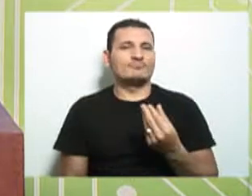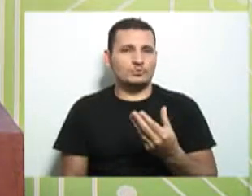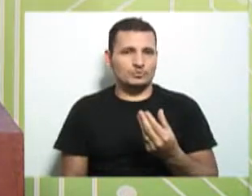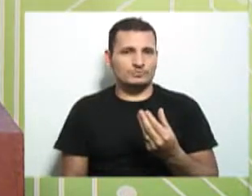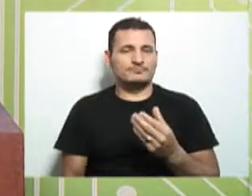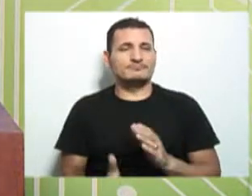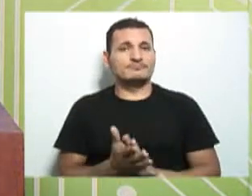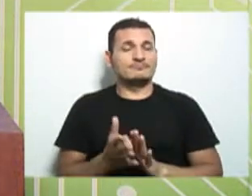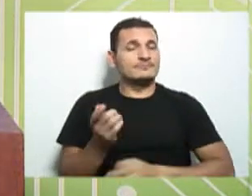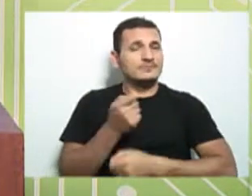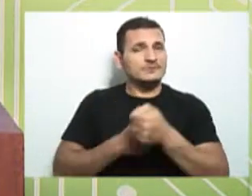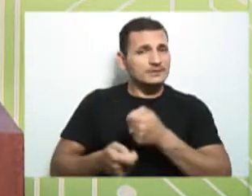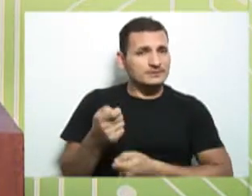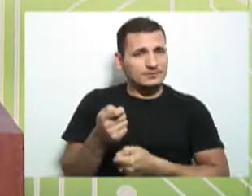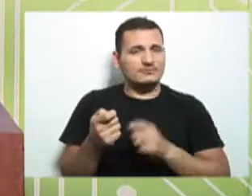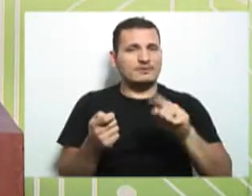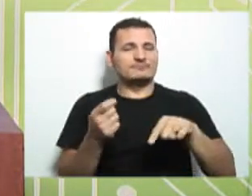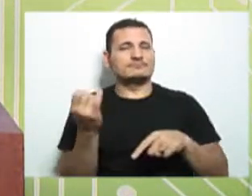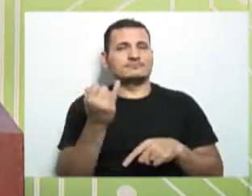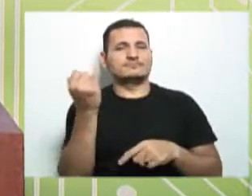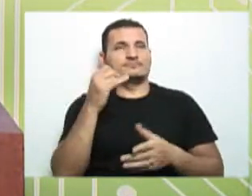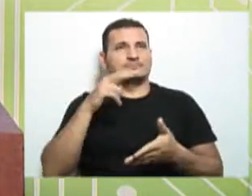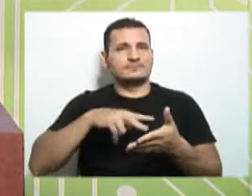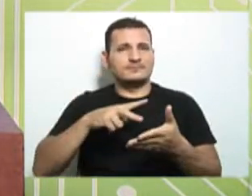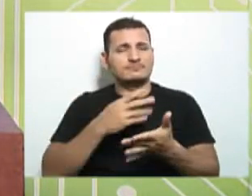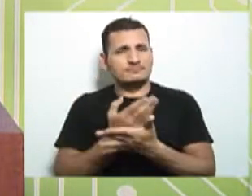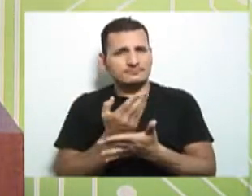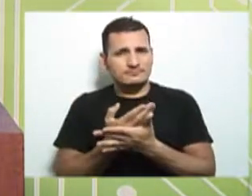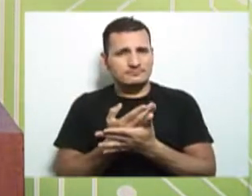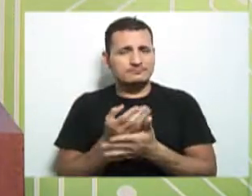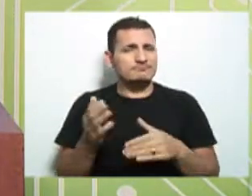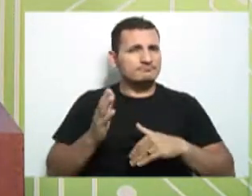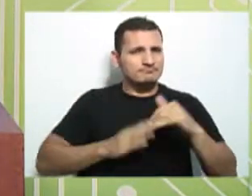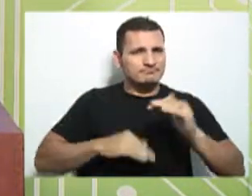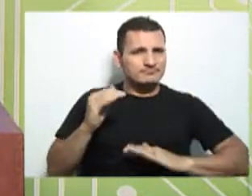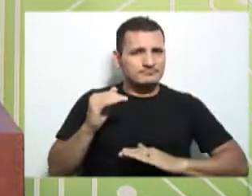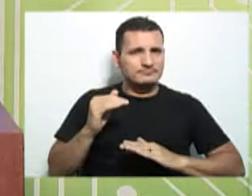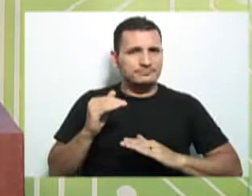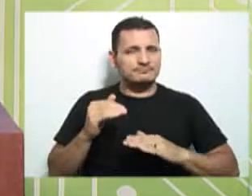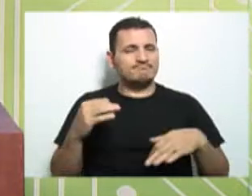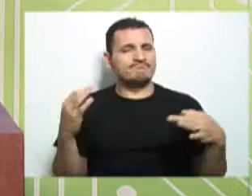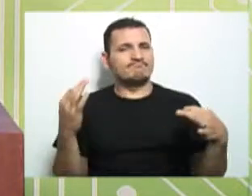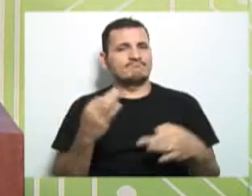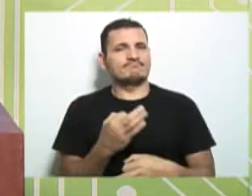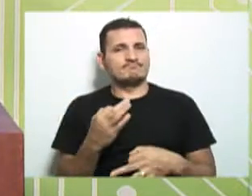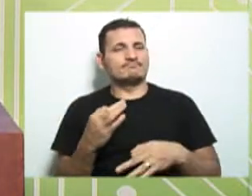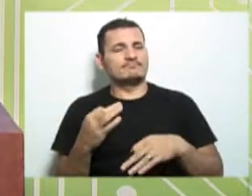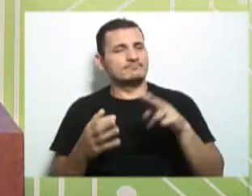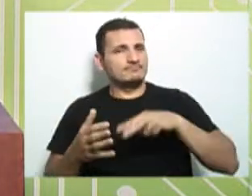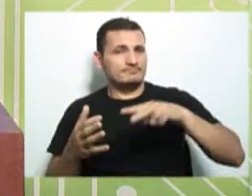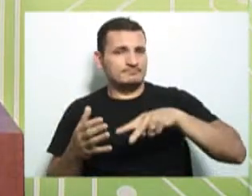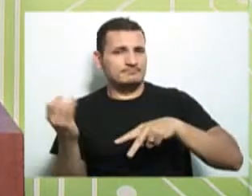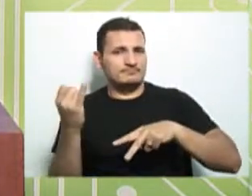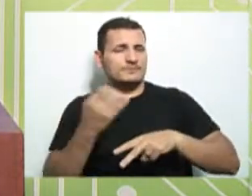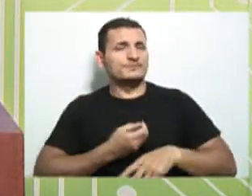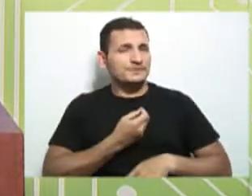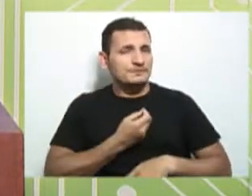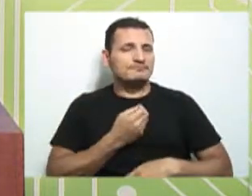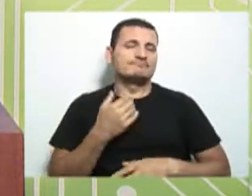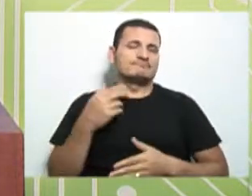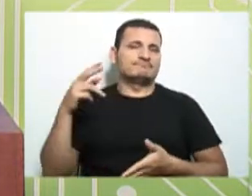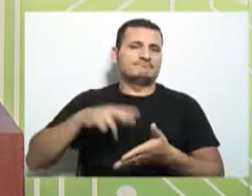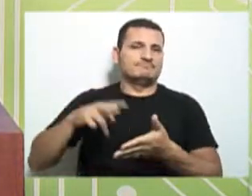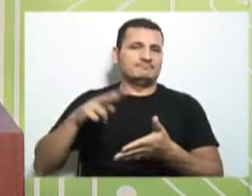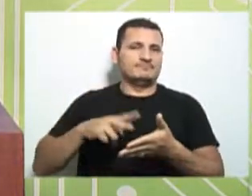Para a negociação, fundamental ler. Para os estudos, para o profissional, com certeza. E para a vida, e nem se fala então, tá